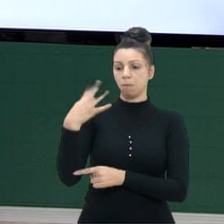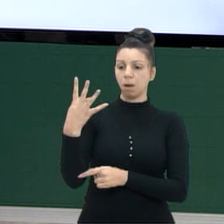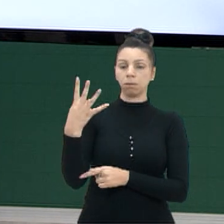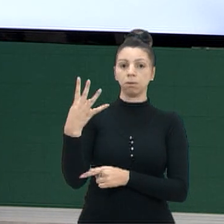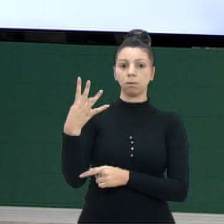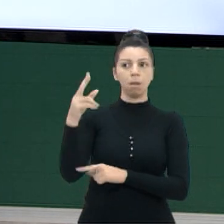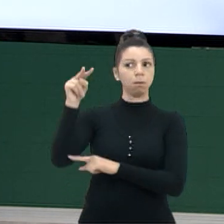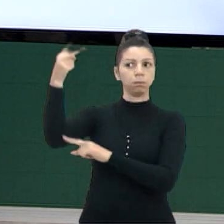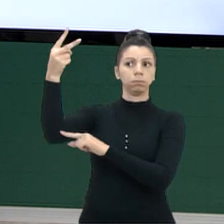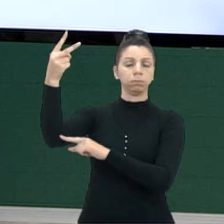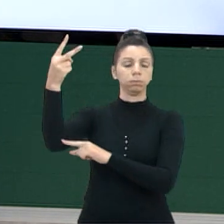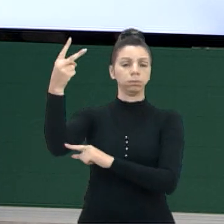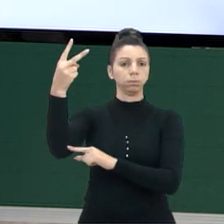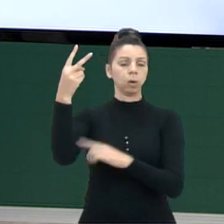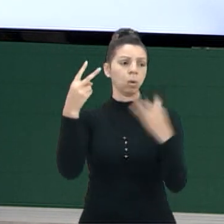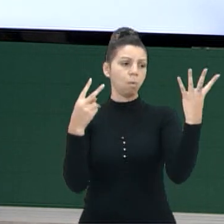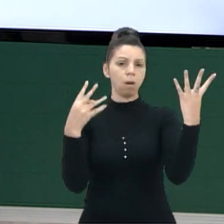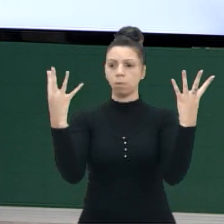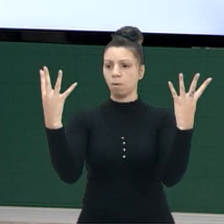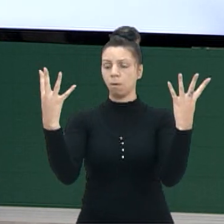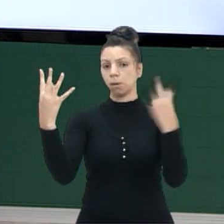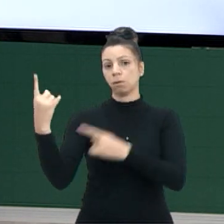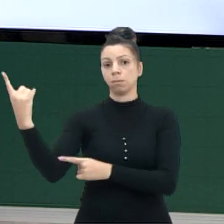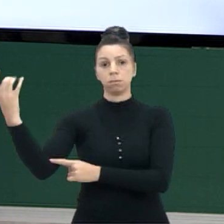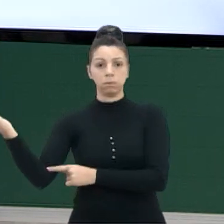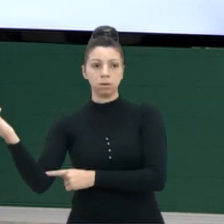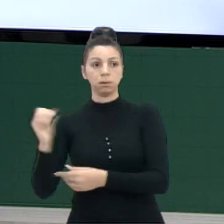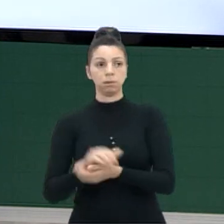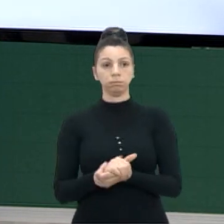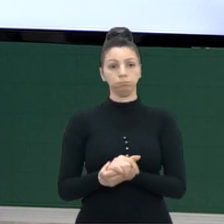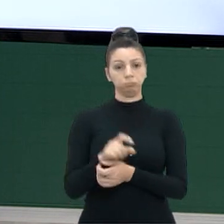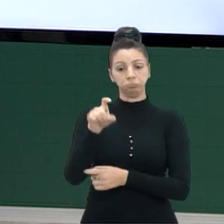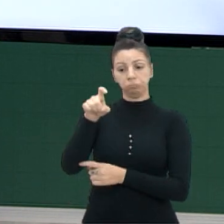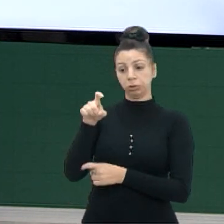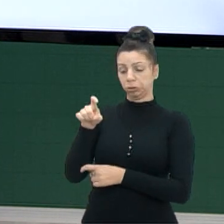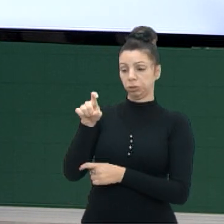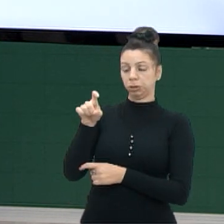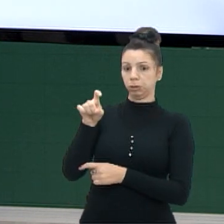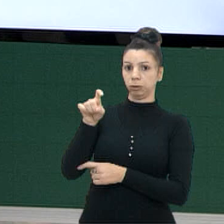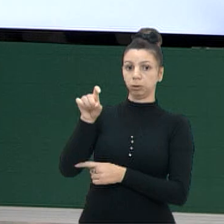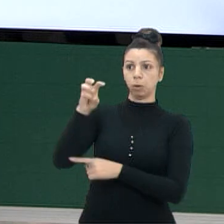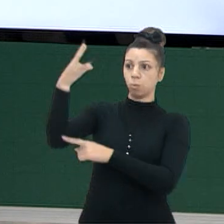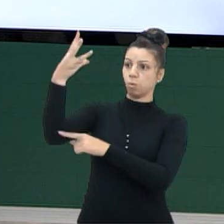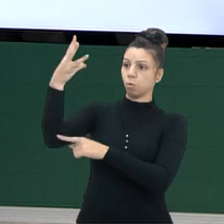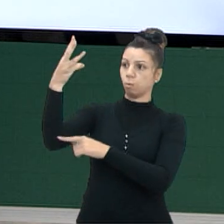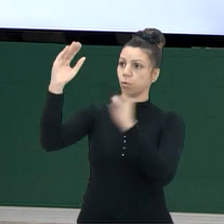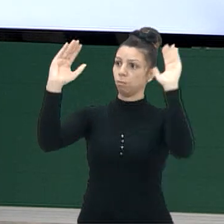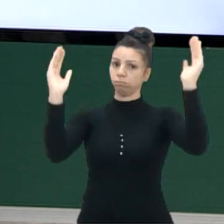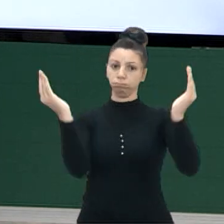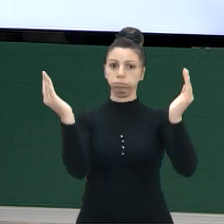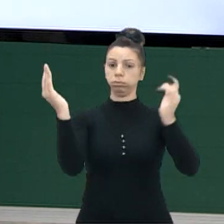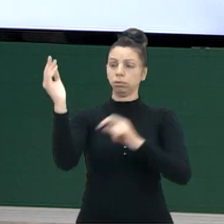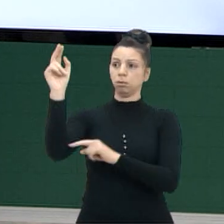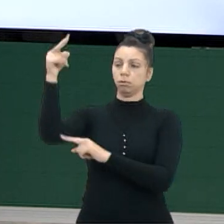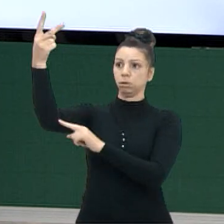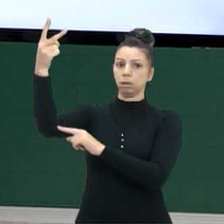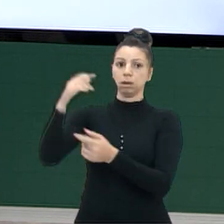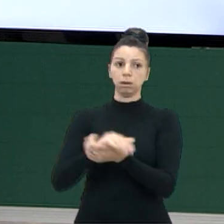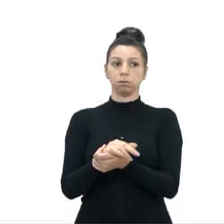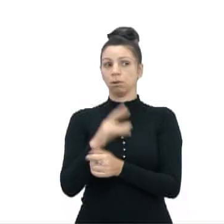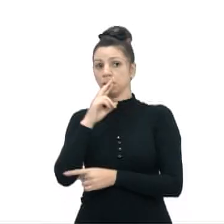vezes 4, 16. X elevado ao cubo elevado ao quadrado, 3 vezes 2, 6.